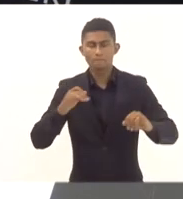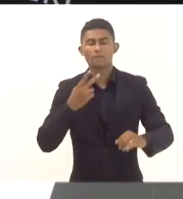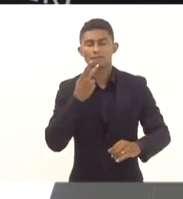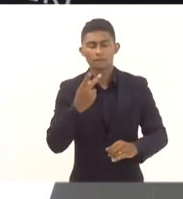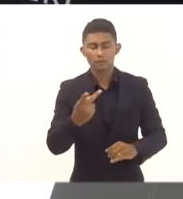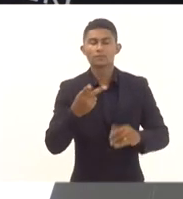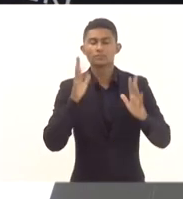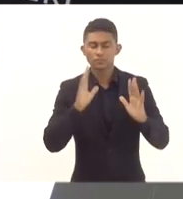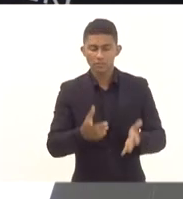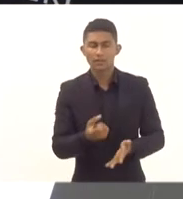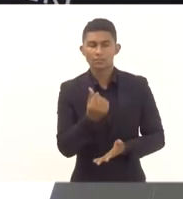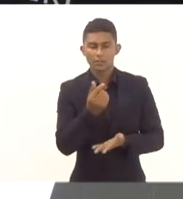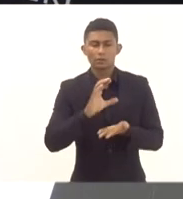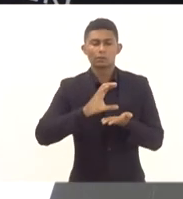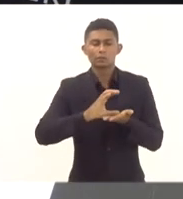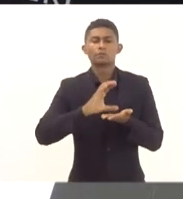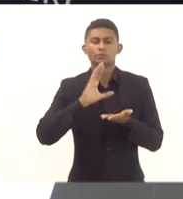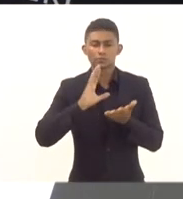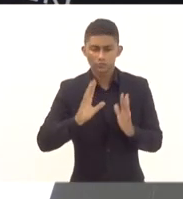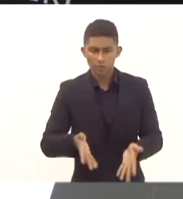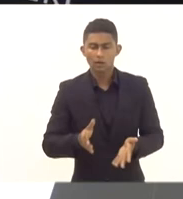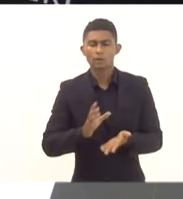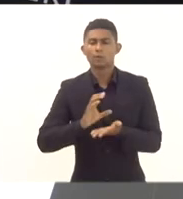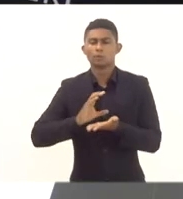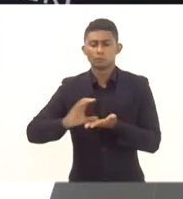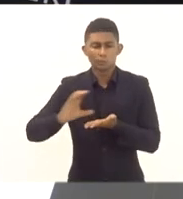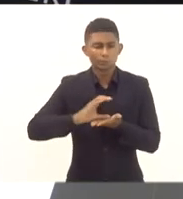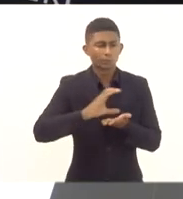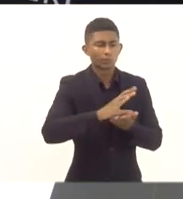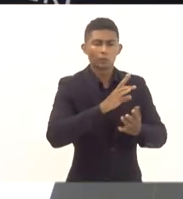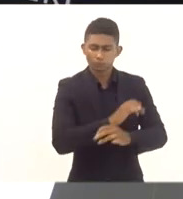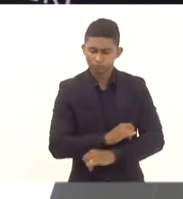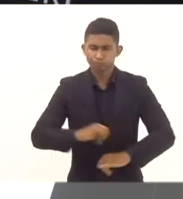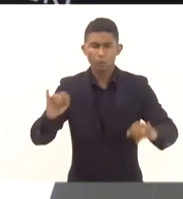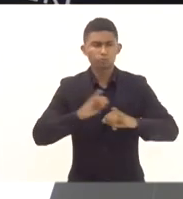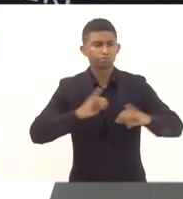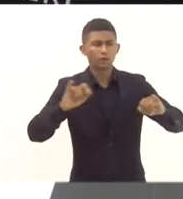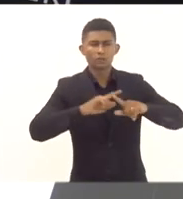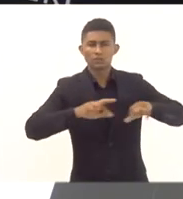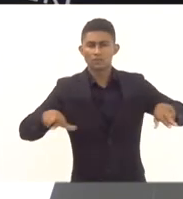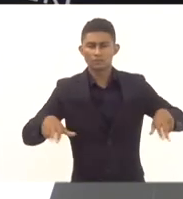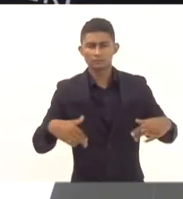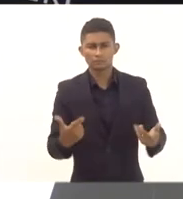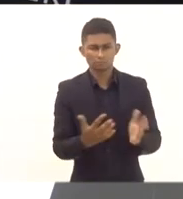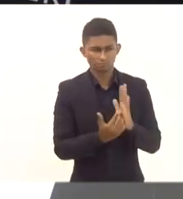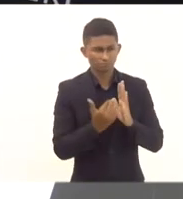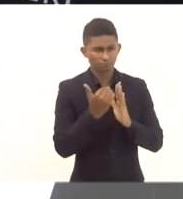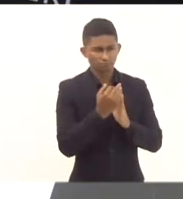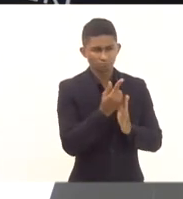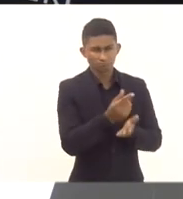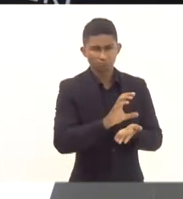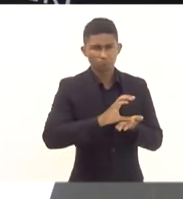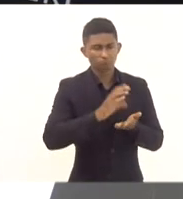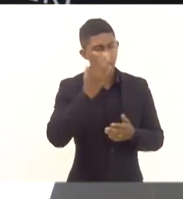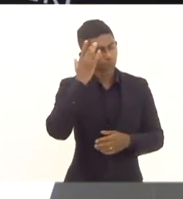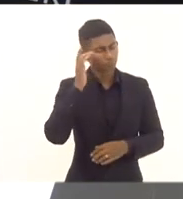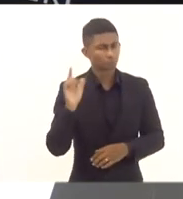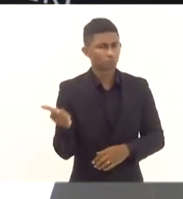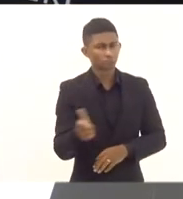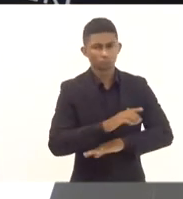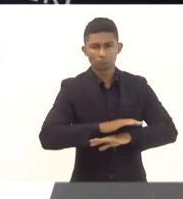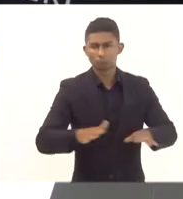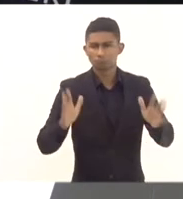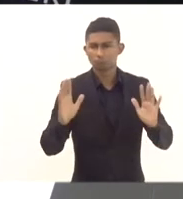e não é do meu conhecimento que existam mais verbas de grande cultura dentro do